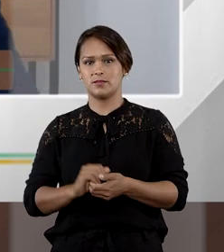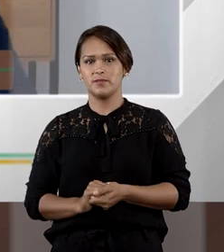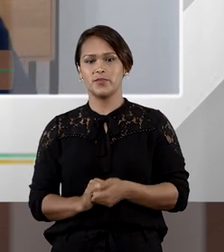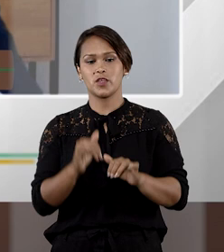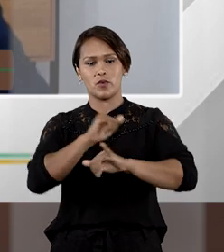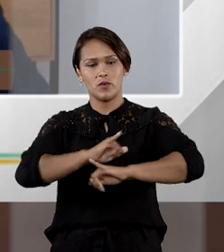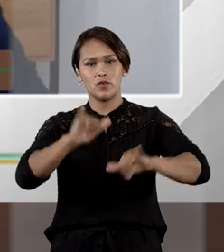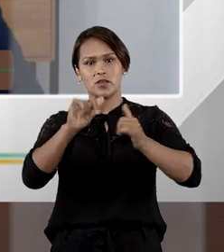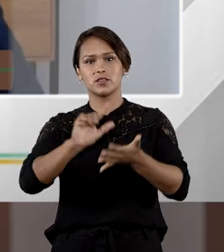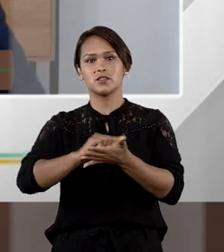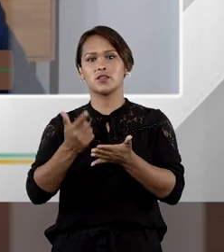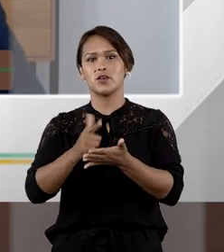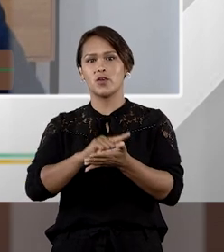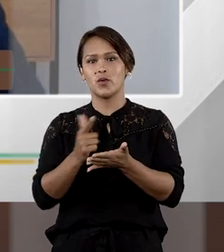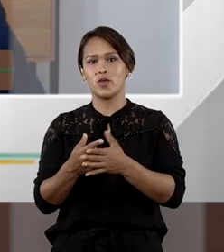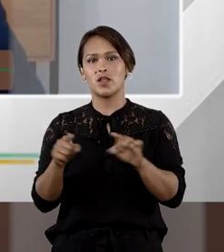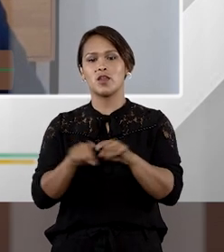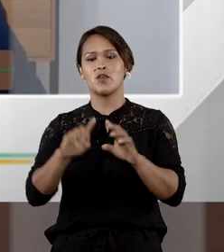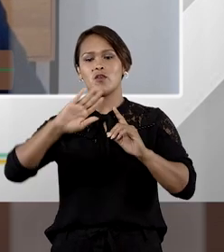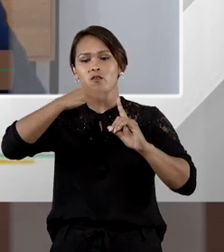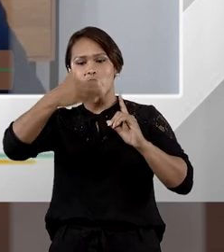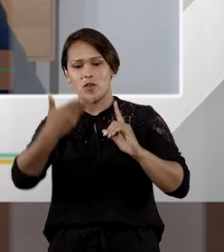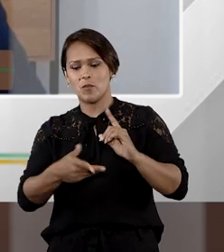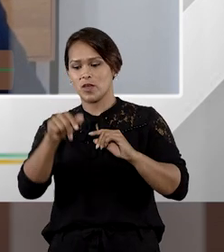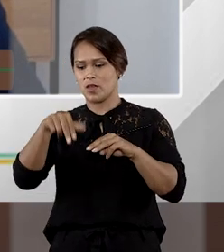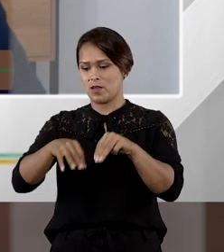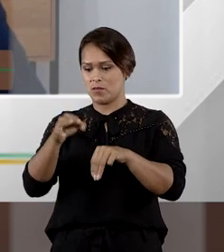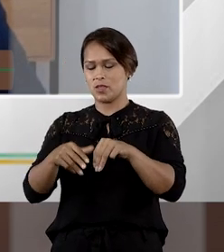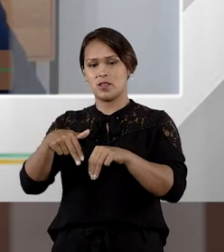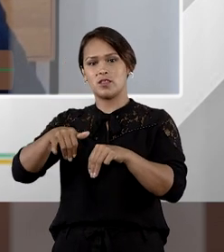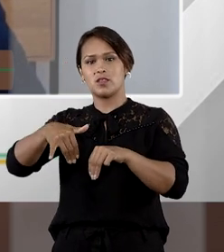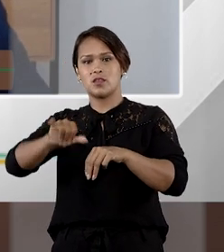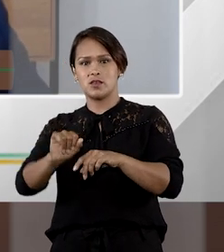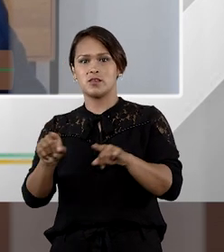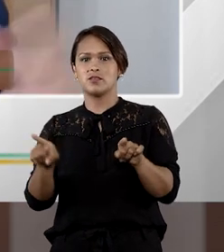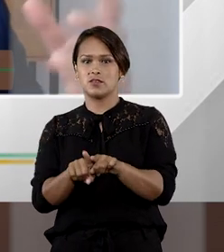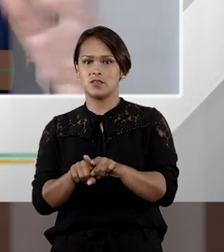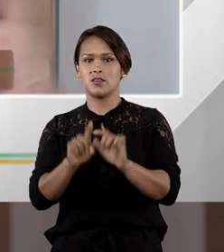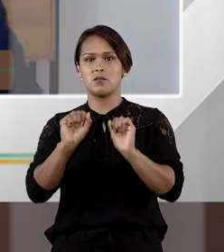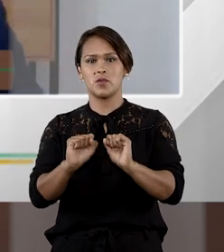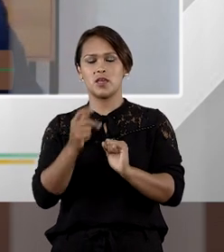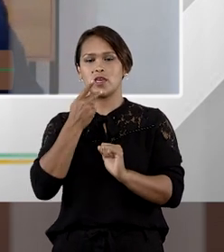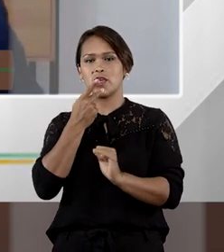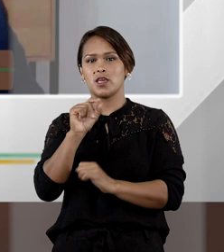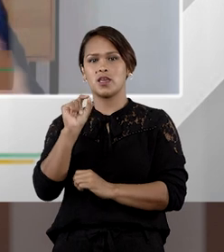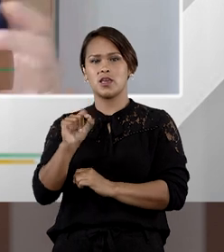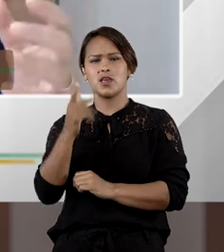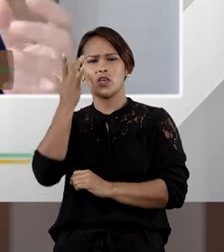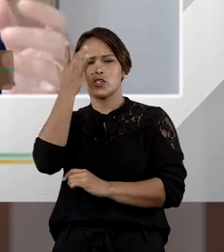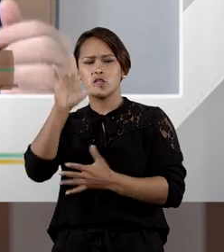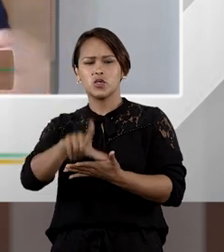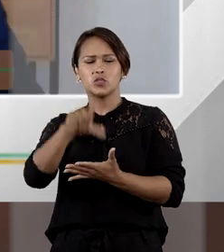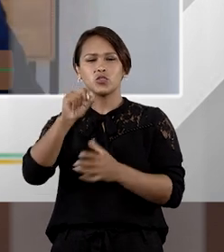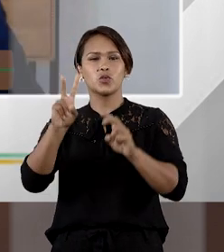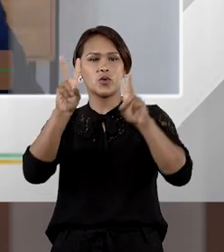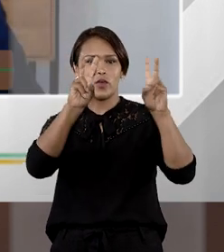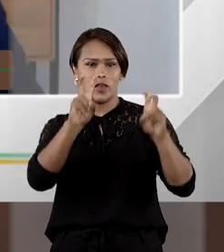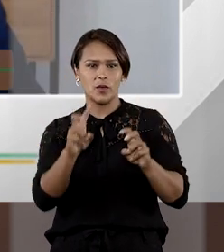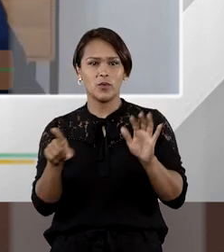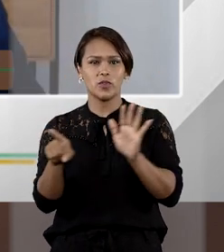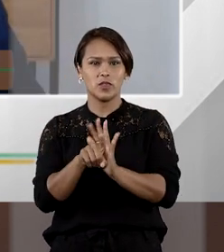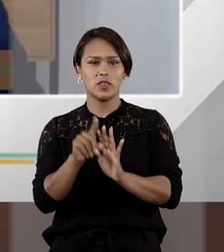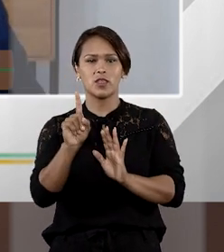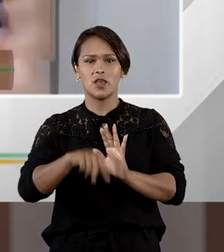Foi lançado um livro em homenagem a ela, eu tive a honra de participar e deram a chance de escolher um tema que a ministra